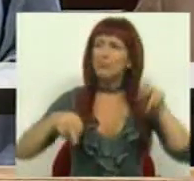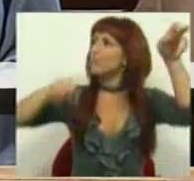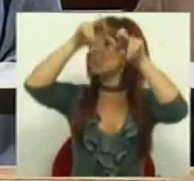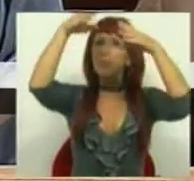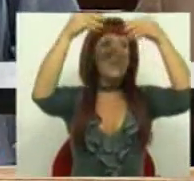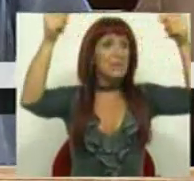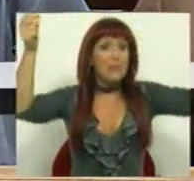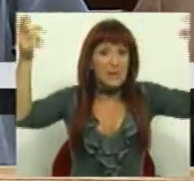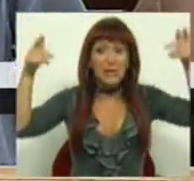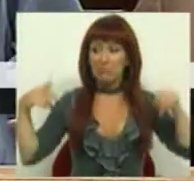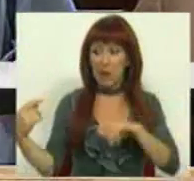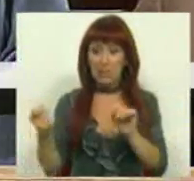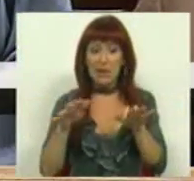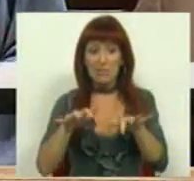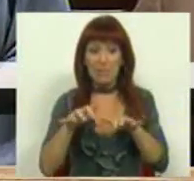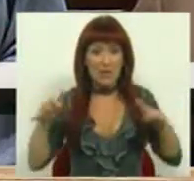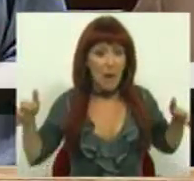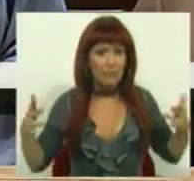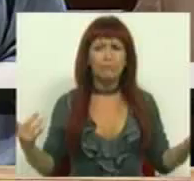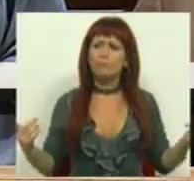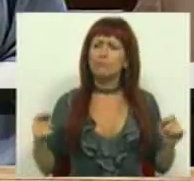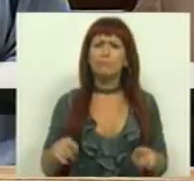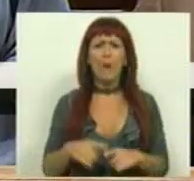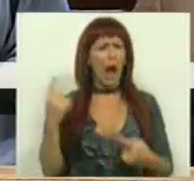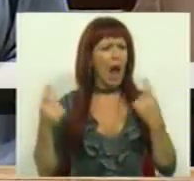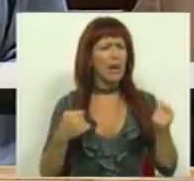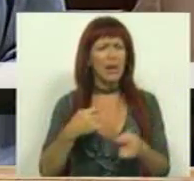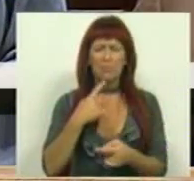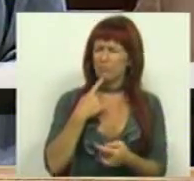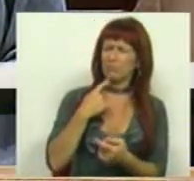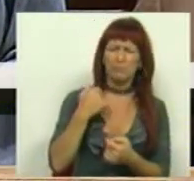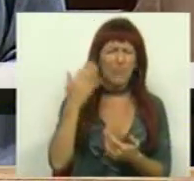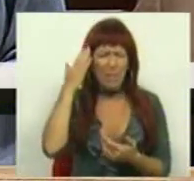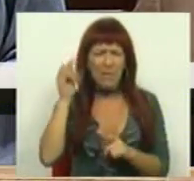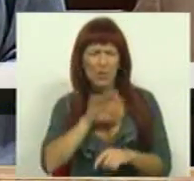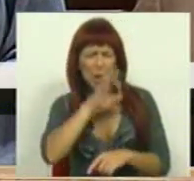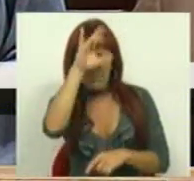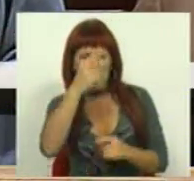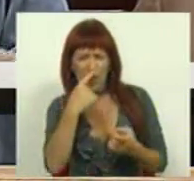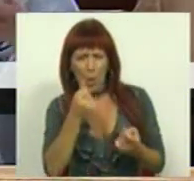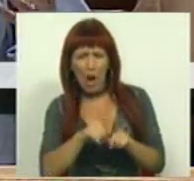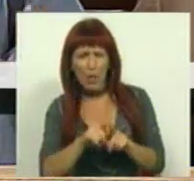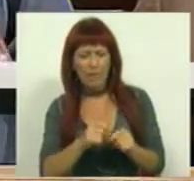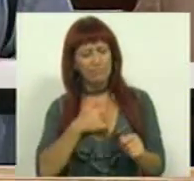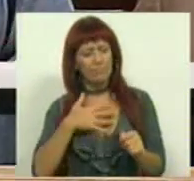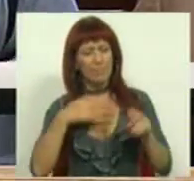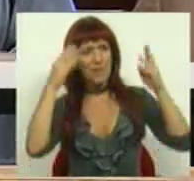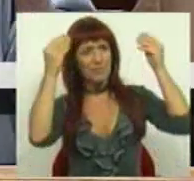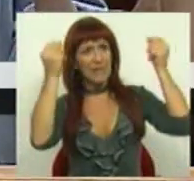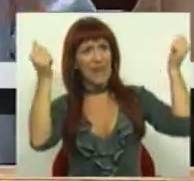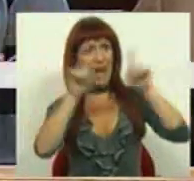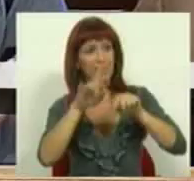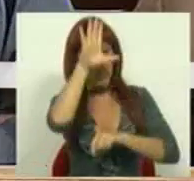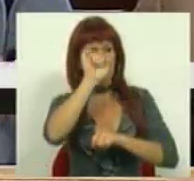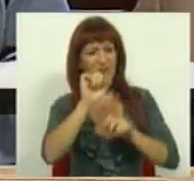pouco desaparecido destes debates parlamentares, havia mesmo quem especulasse que o Sr. Ministro era uma espécie de património imaterial deste